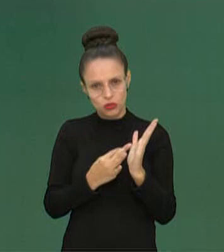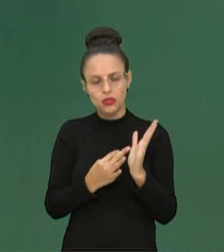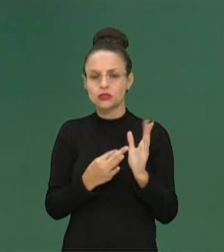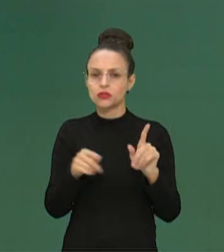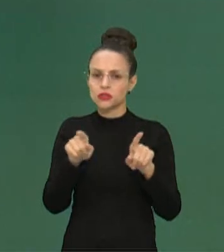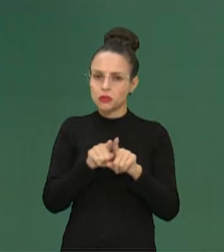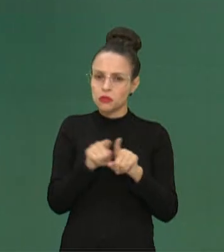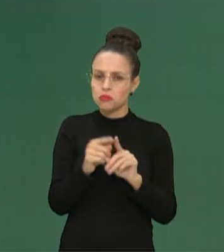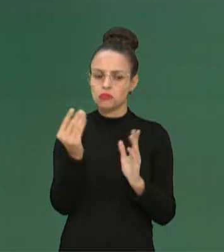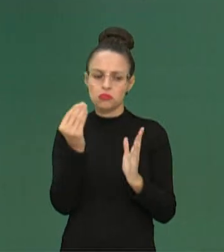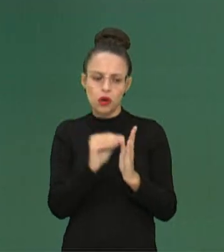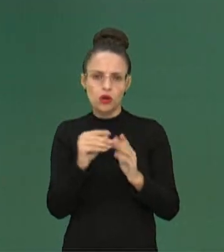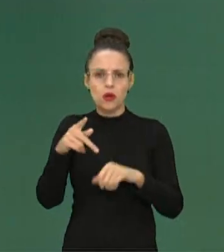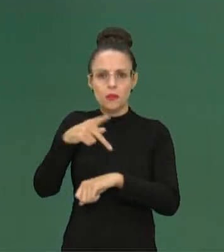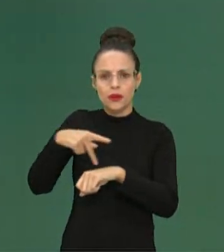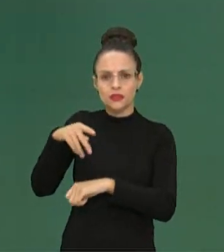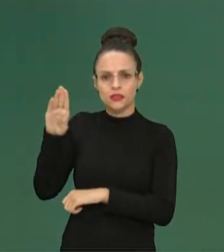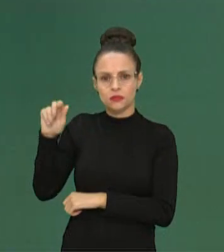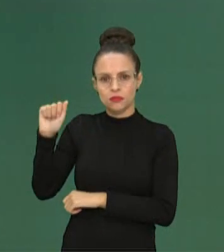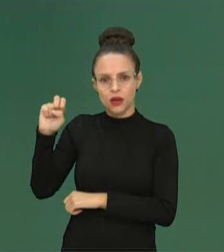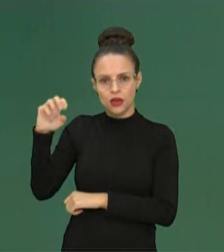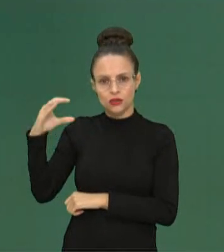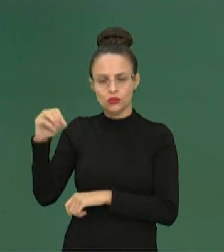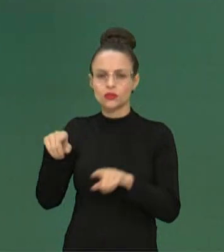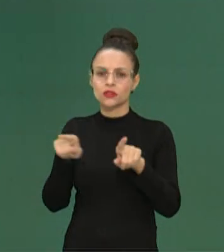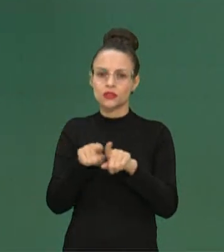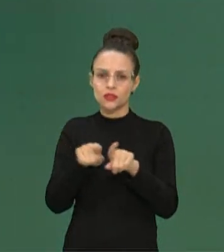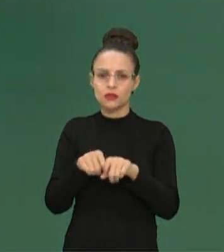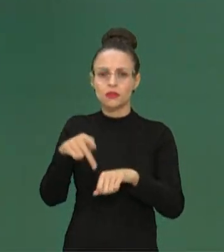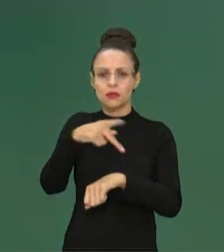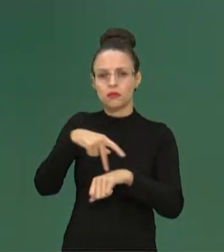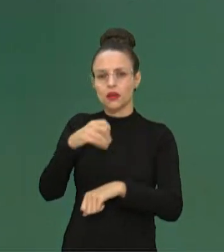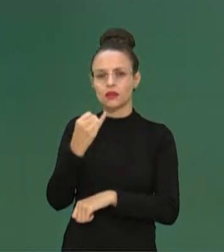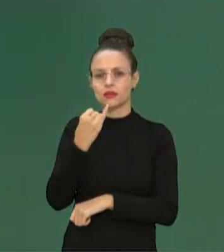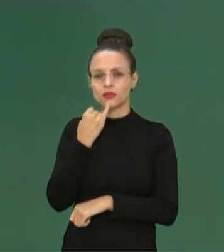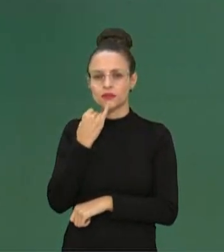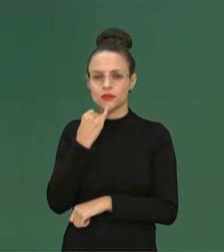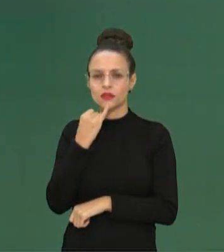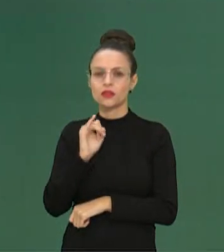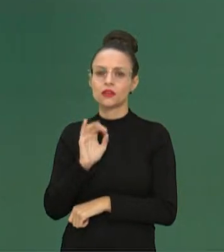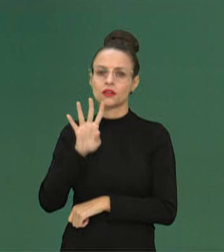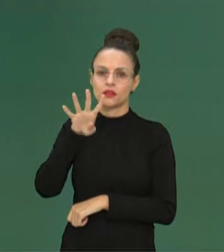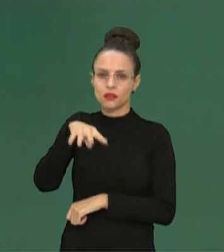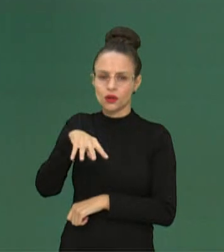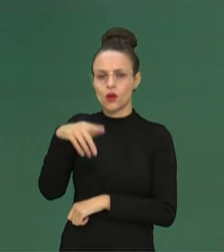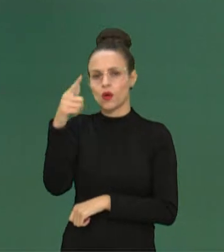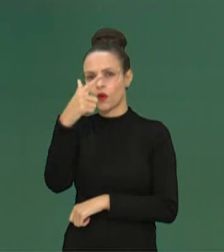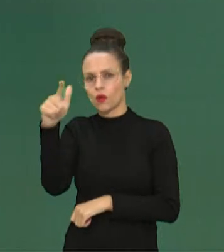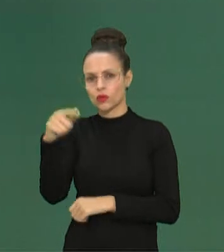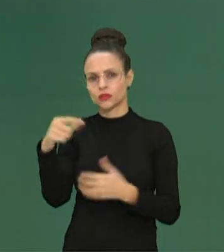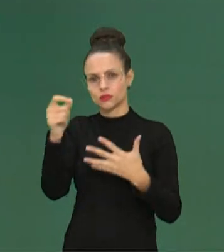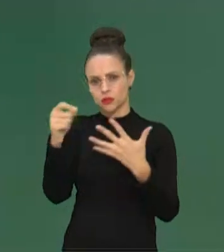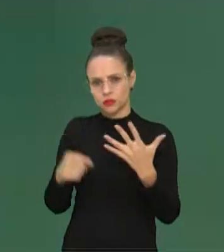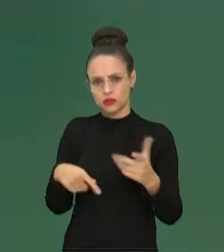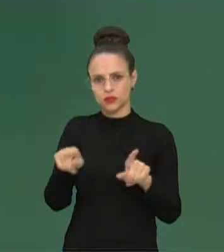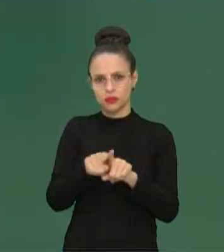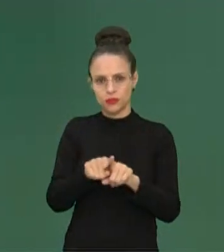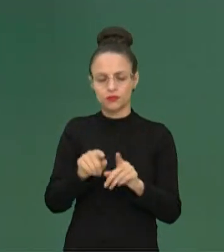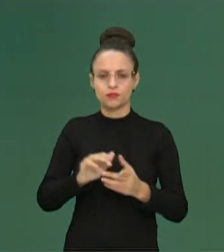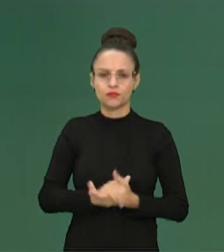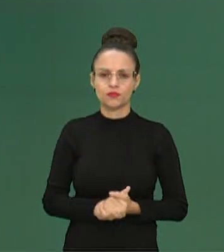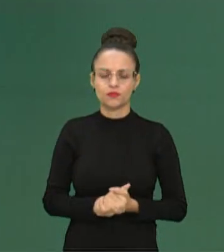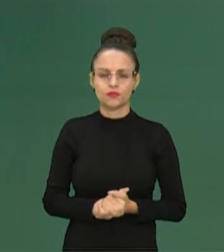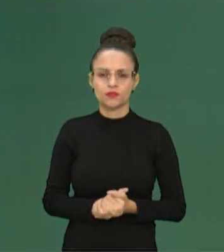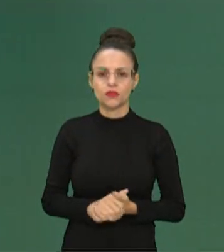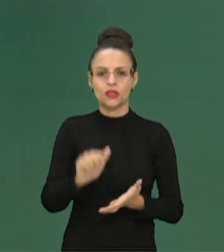Mezzogiorno, você pode ter citado o País Basco, como pode ter citado a Catalunha, ou outras possibilidades. Mais uma